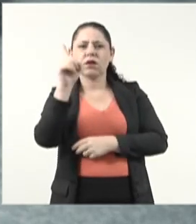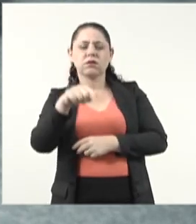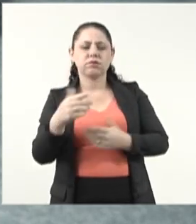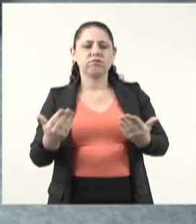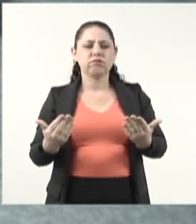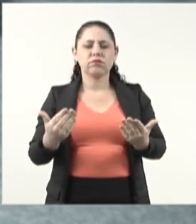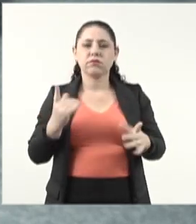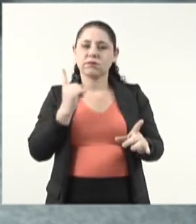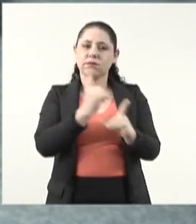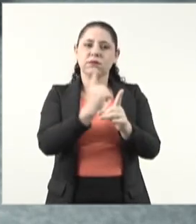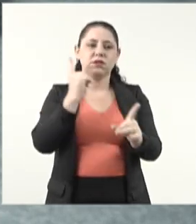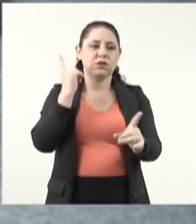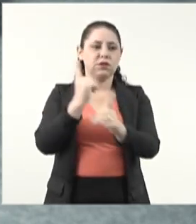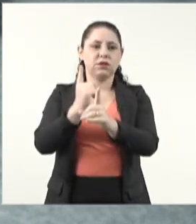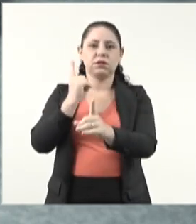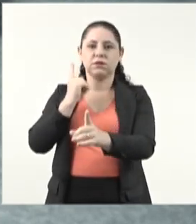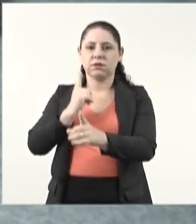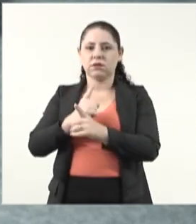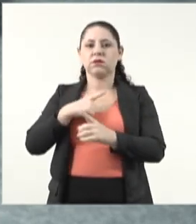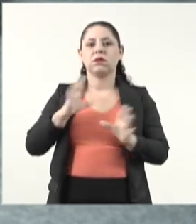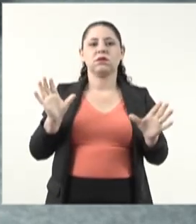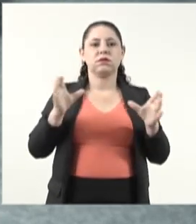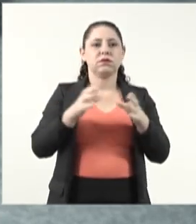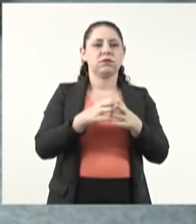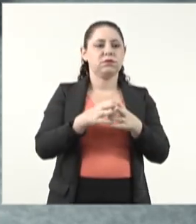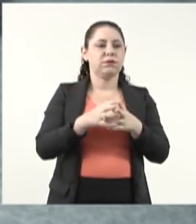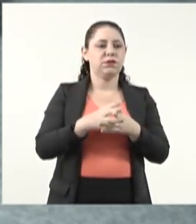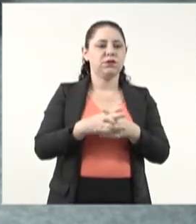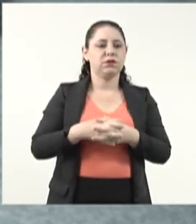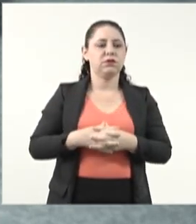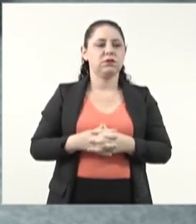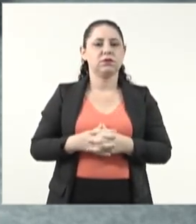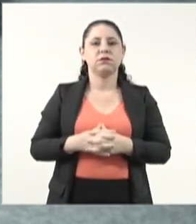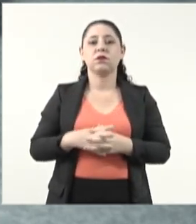é encontrar mulheres para compor as chapas, né, deputado